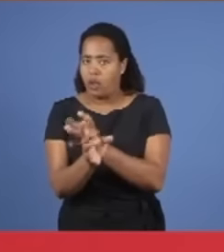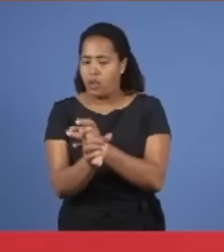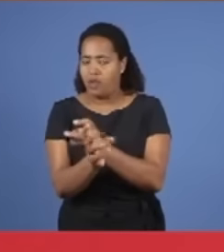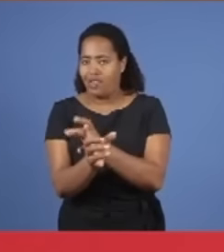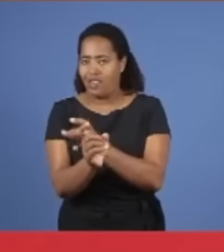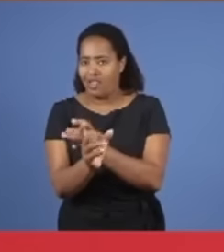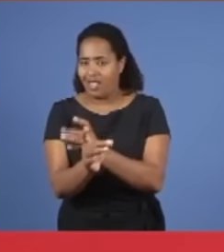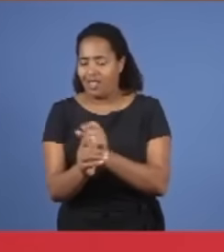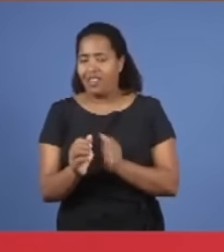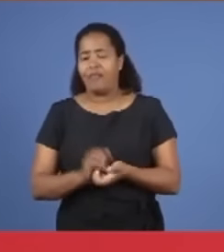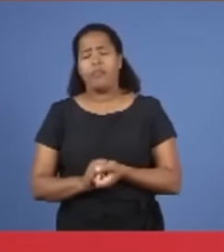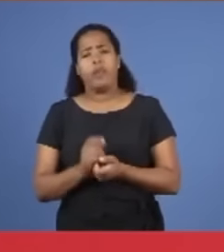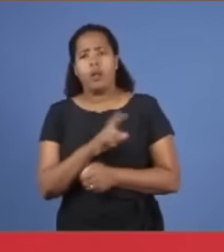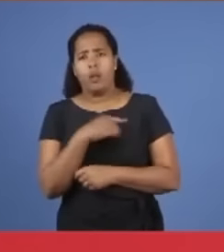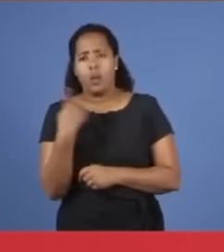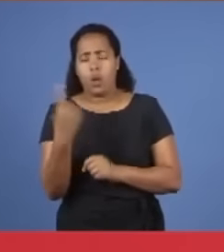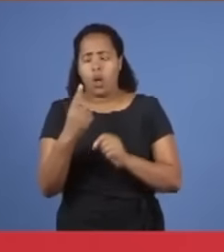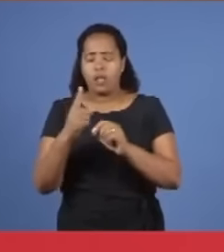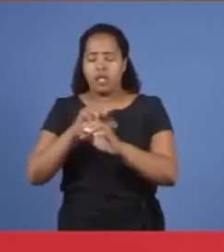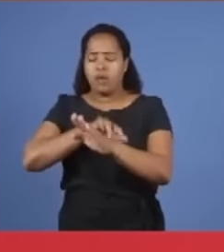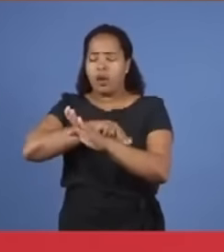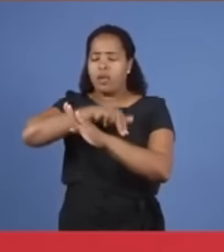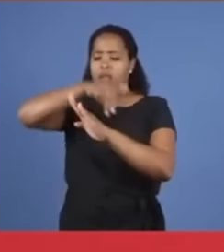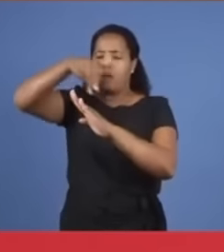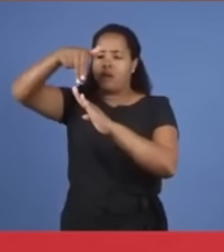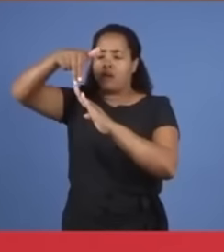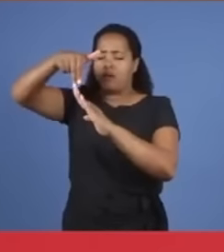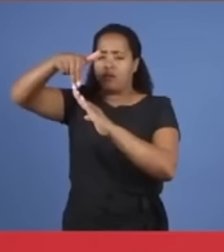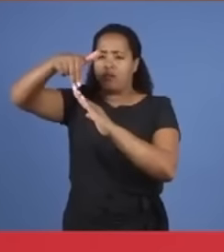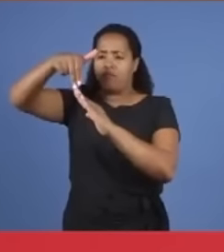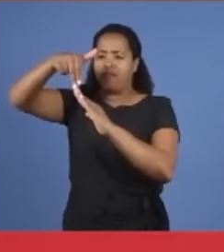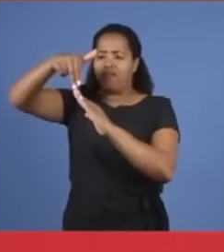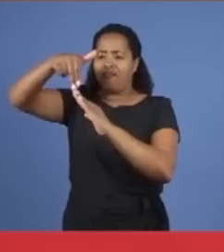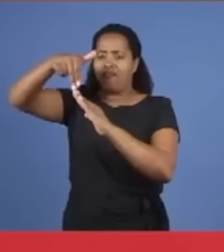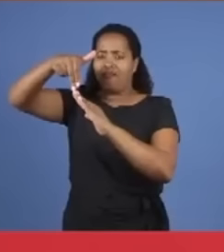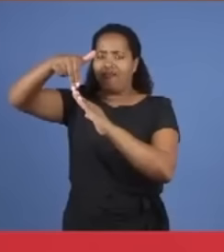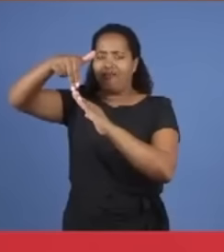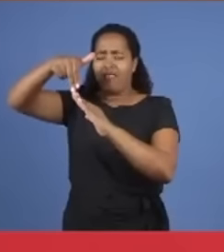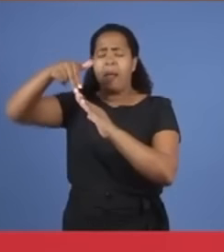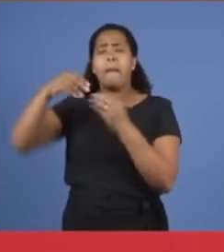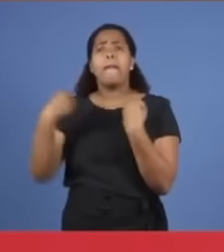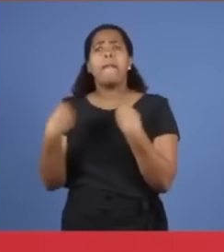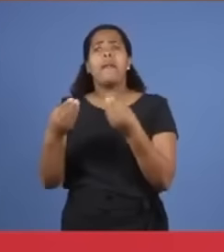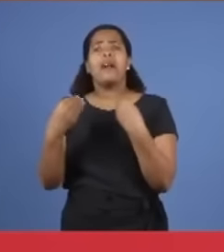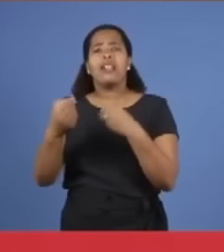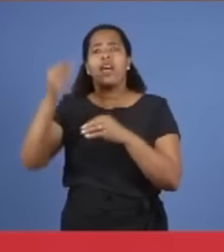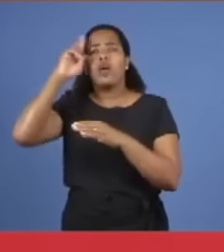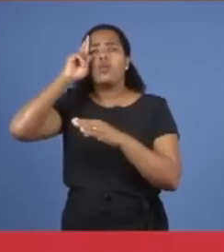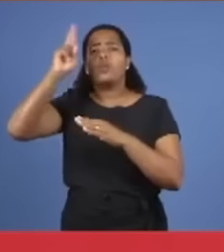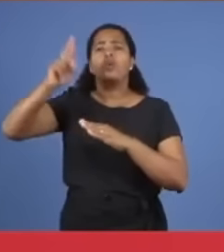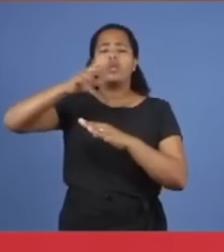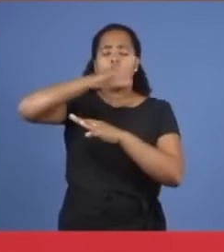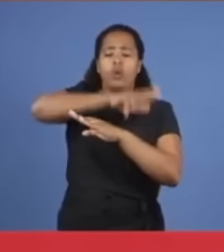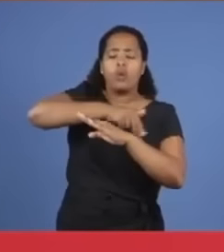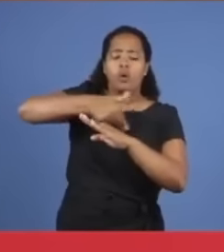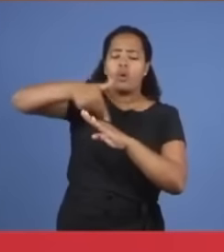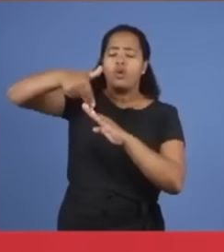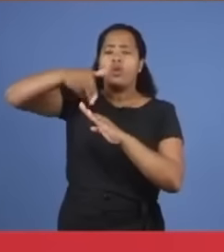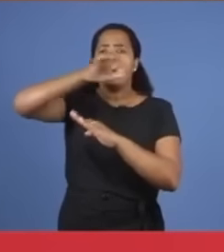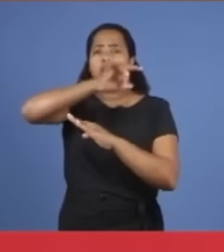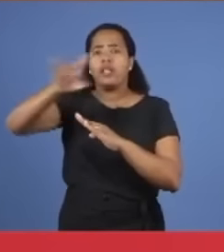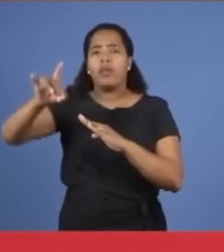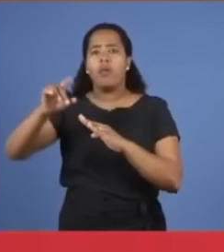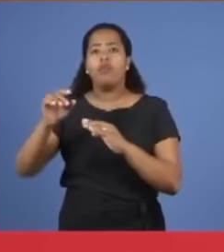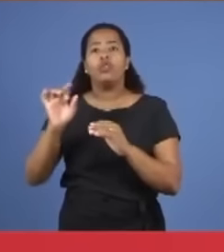igreja foi, nós chegamos agora no telhado. O Senhor nos colocou no telhado. Sabe para que o Senhor nos colocou no telhado? Somente para estar